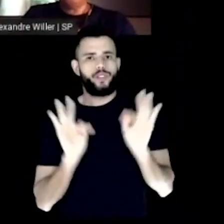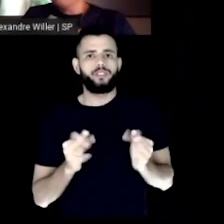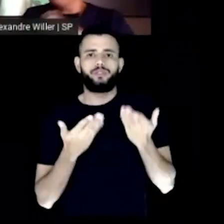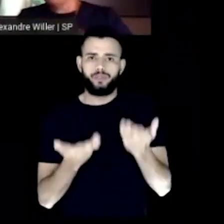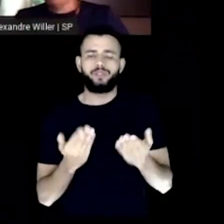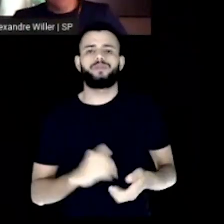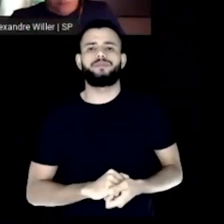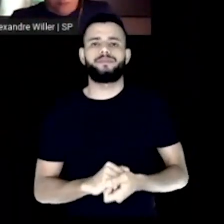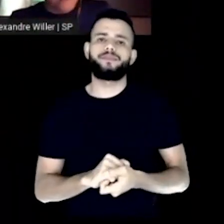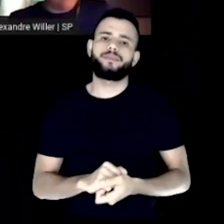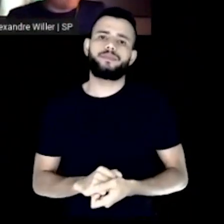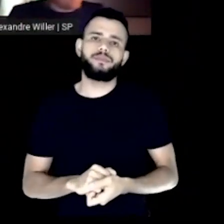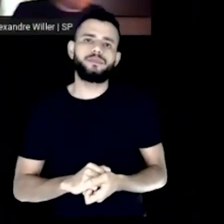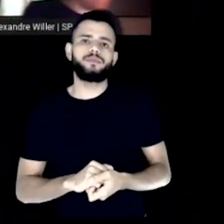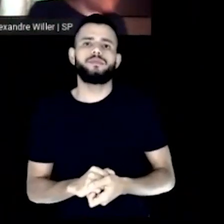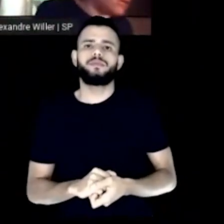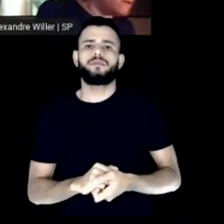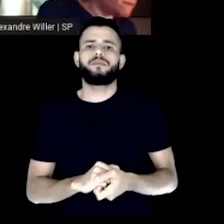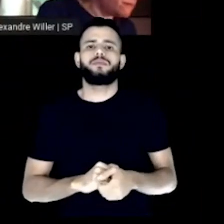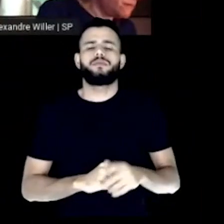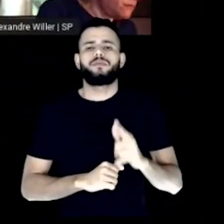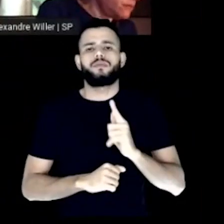Fico muito contente com isso.